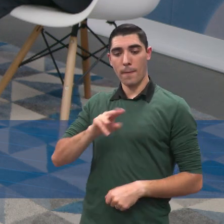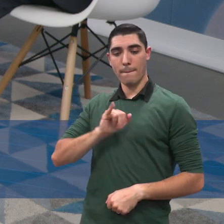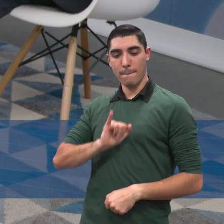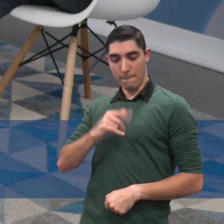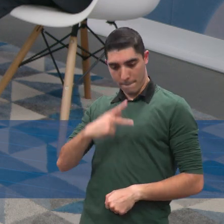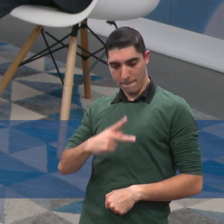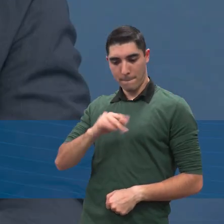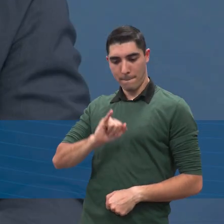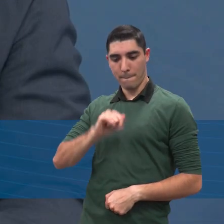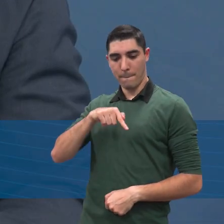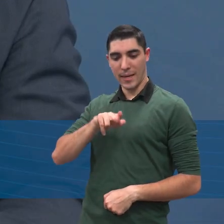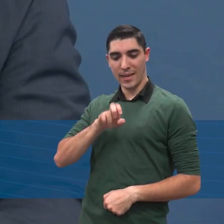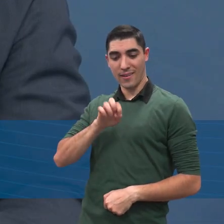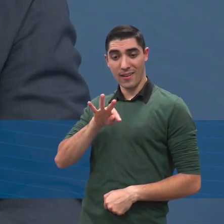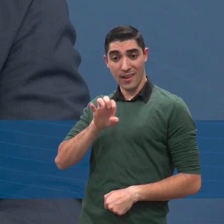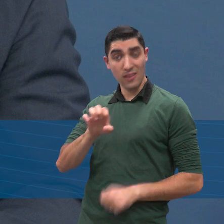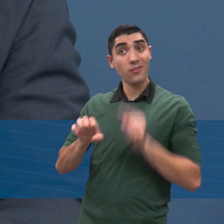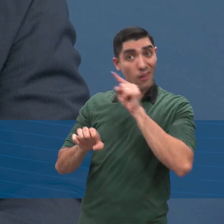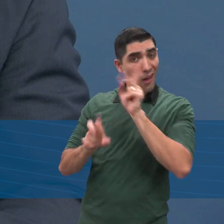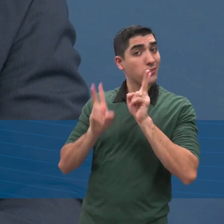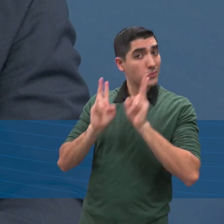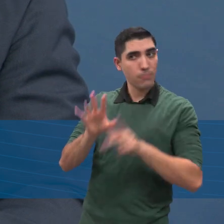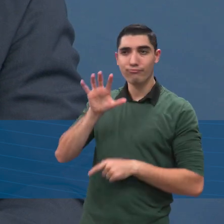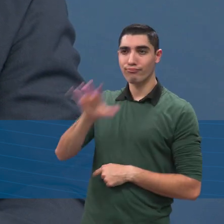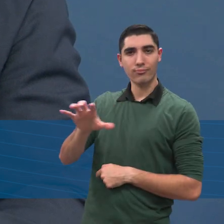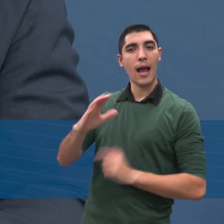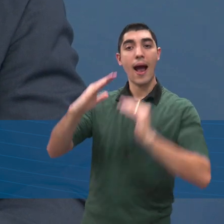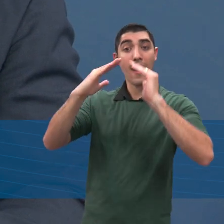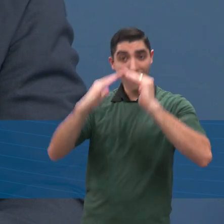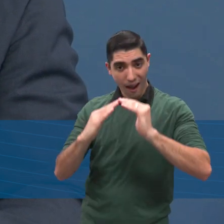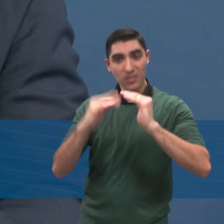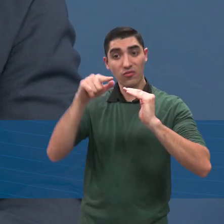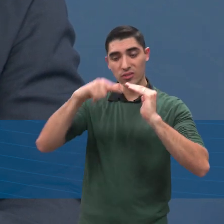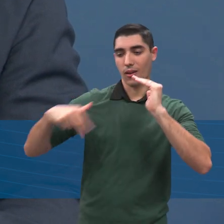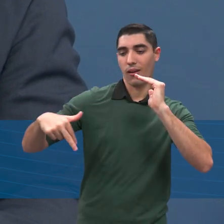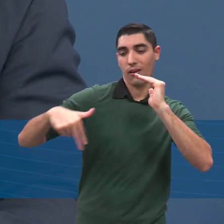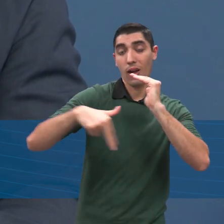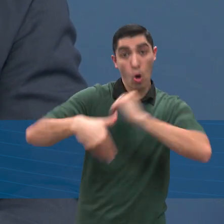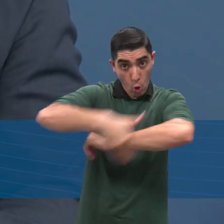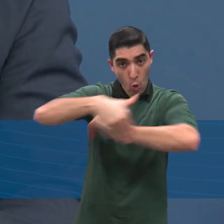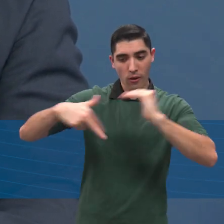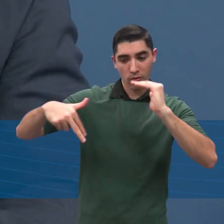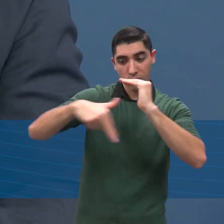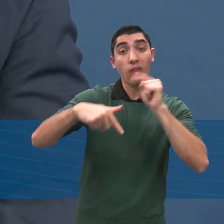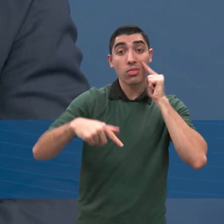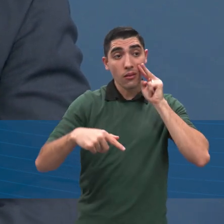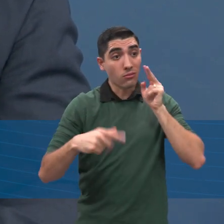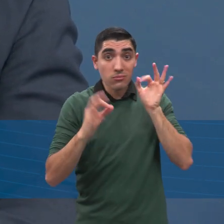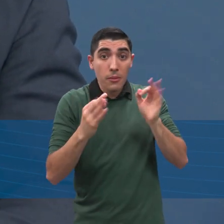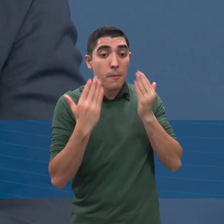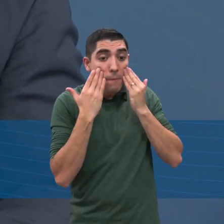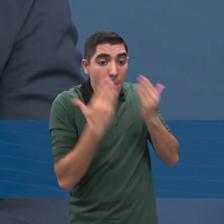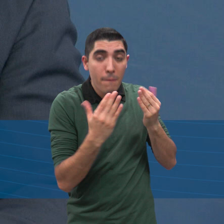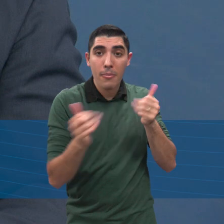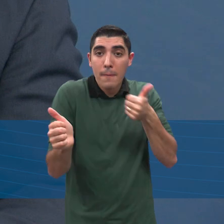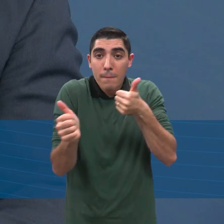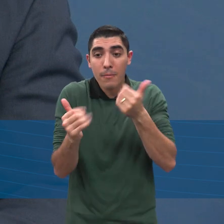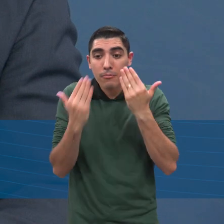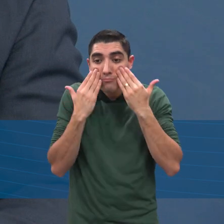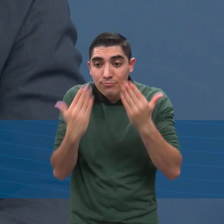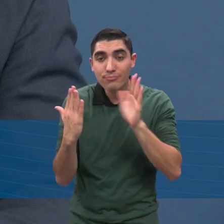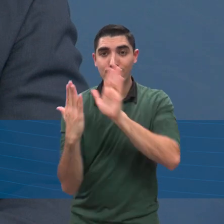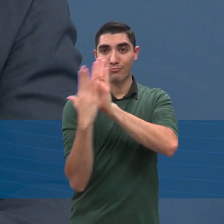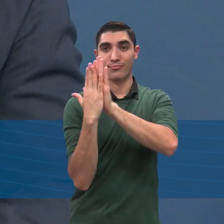então Piquete tem muitas casas nessa condição, então você passa na janela da pessoa. E essa janela, ou essa